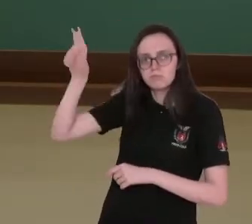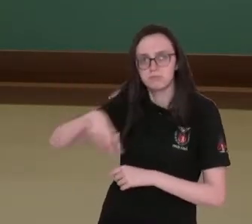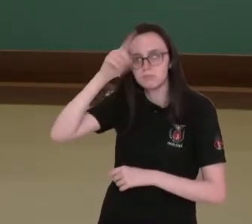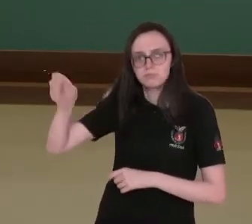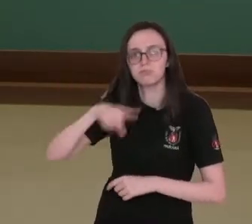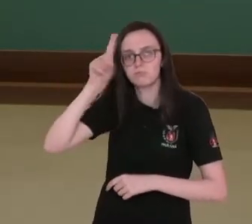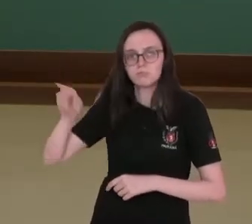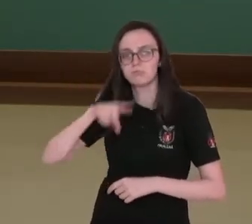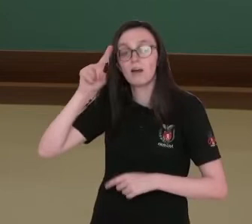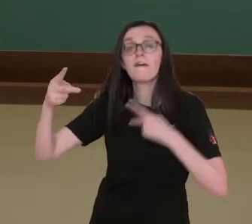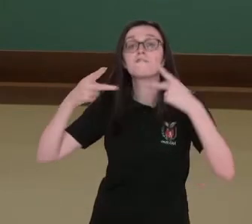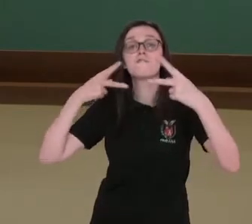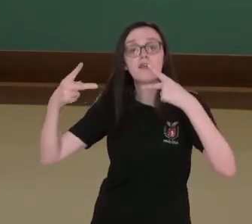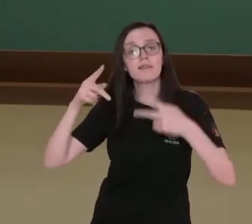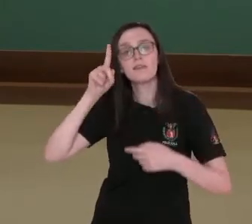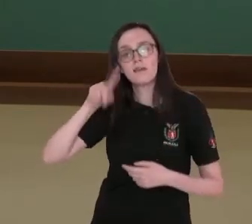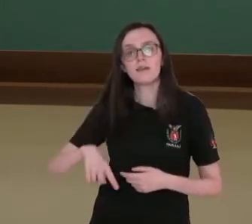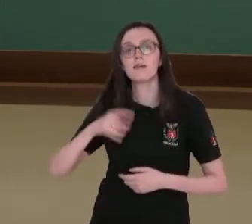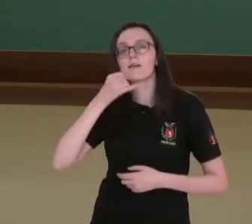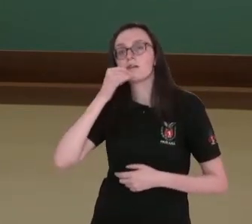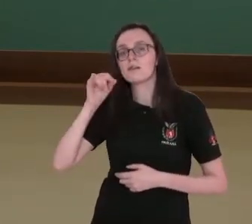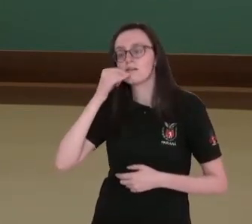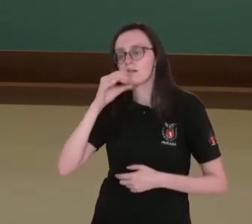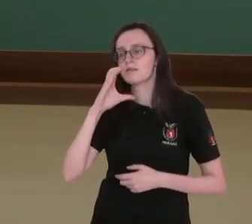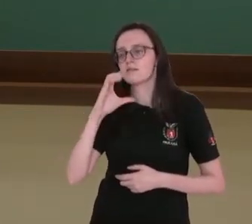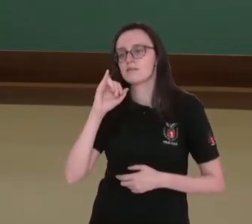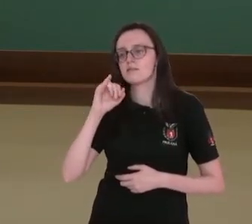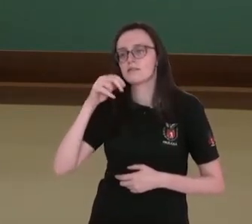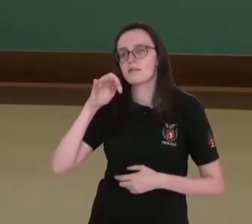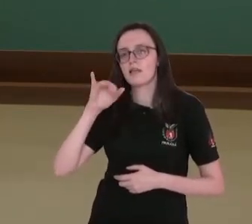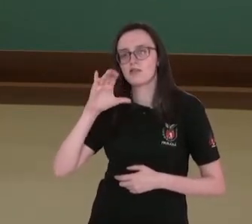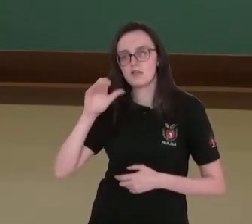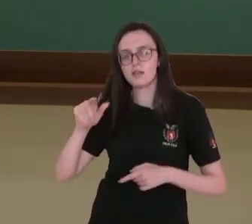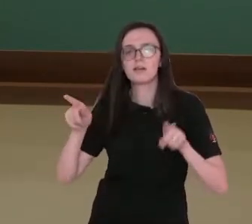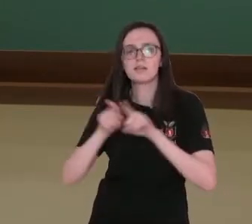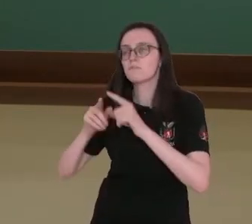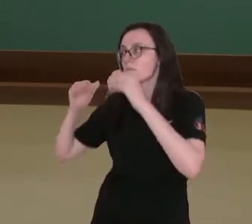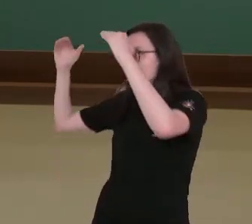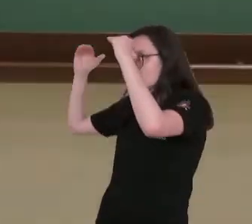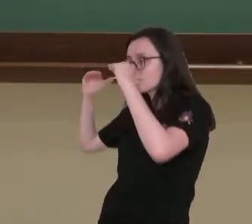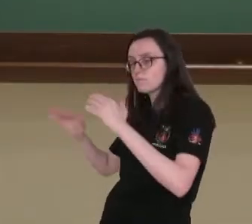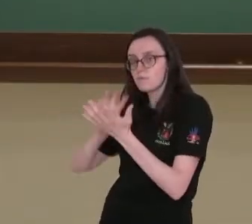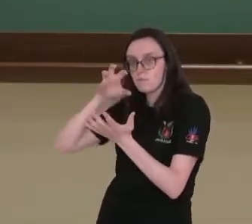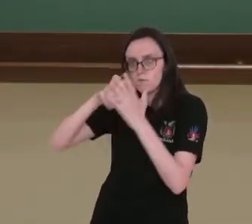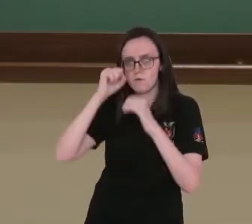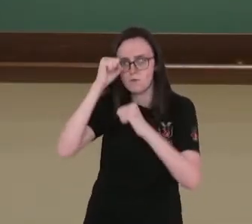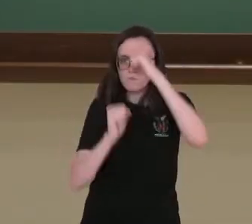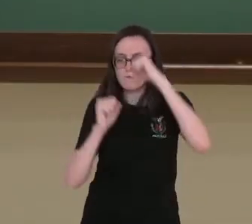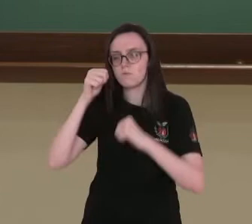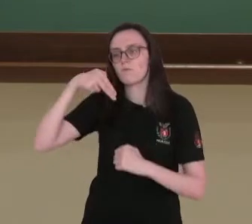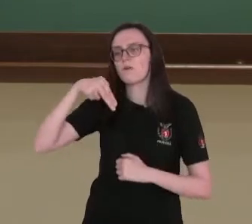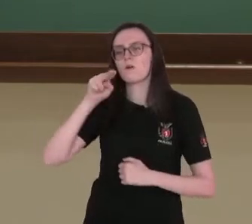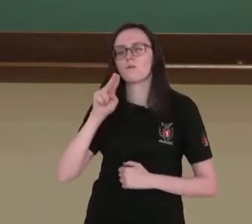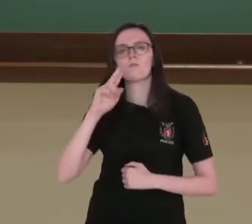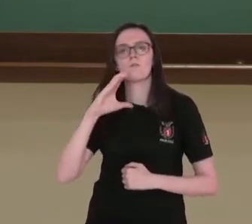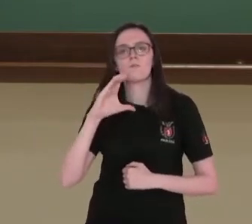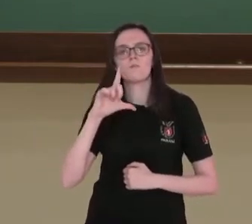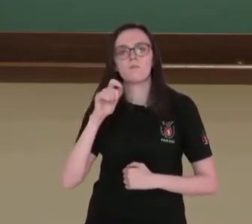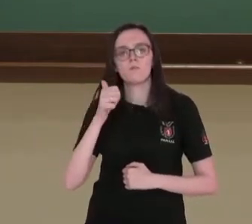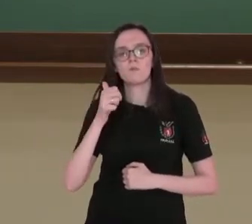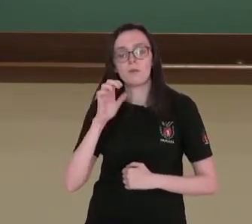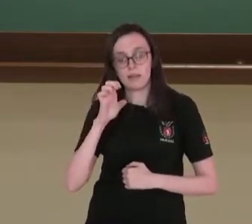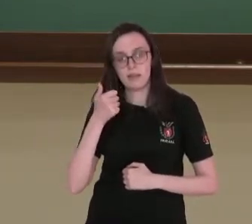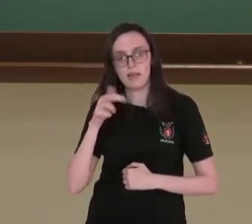energia do movimento, chamado de energia cinética. E nós temos aqui uma usina nuclear. A usina nuclear, ela utiliza